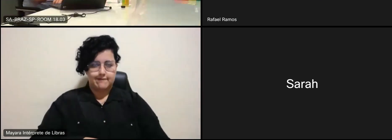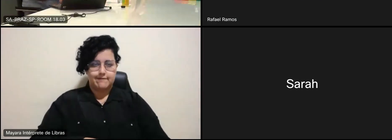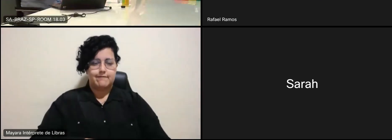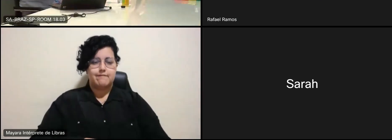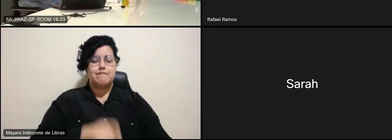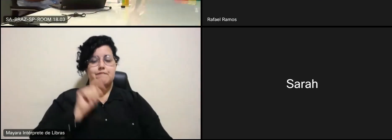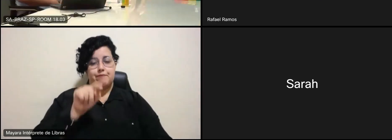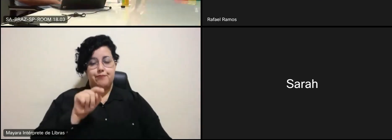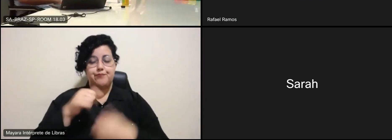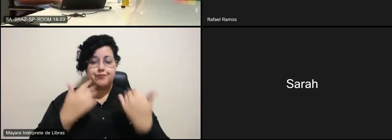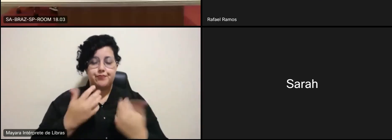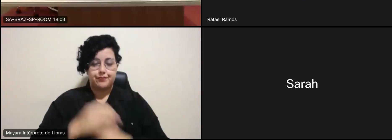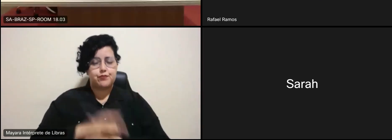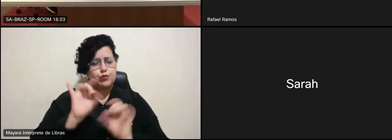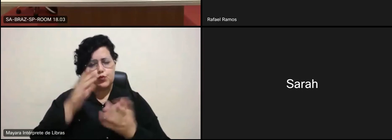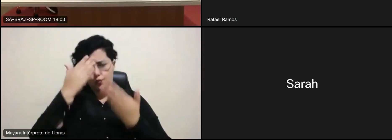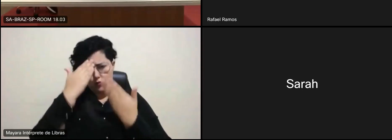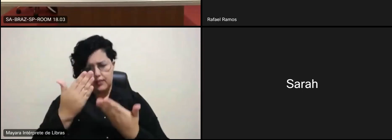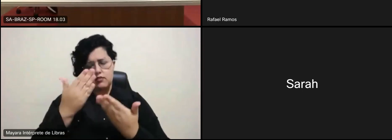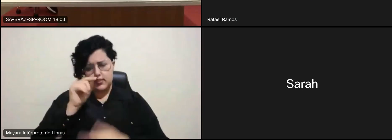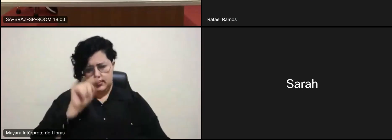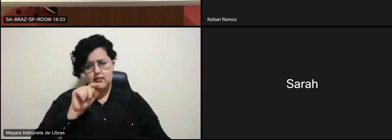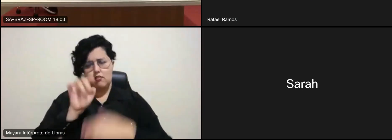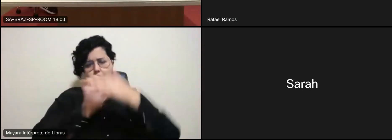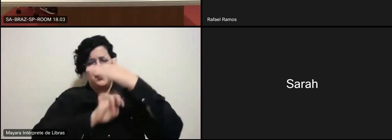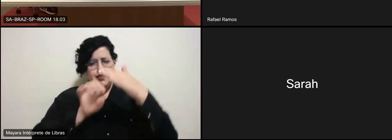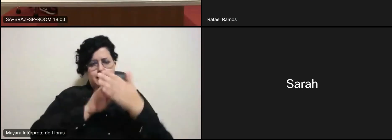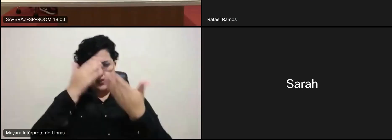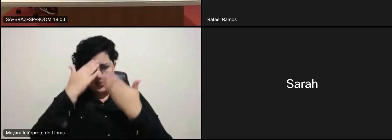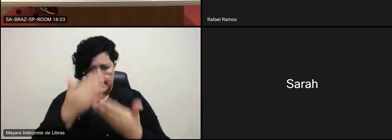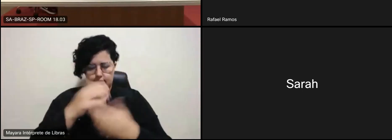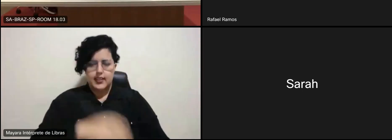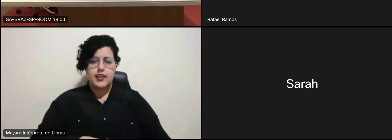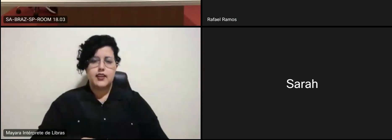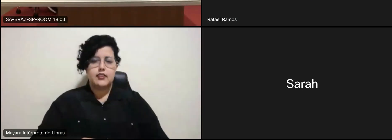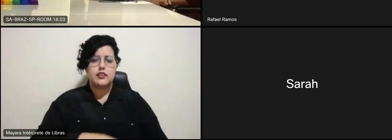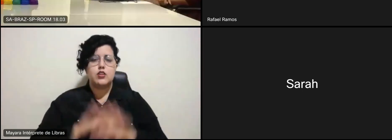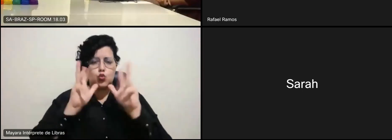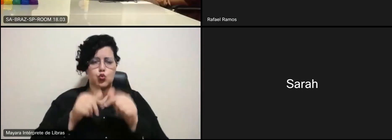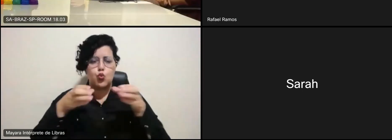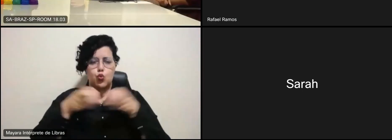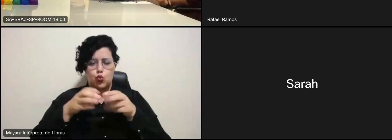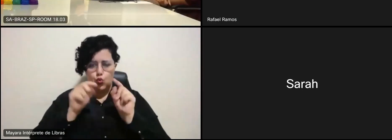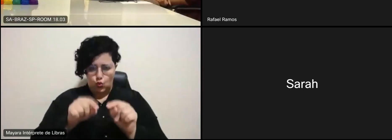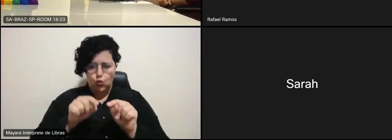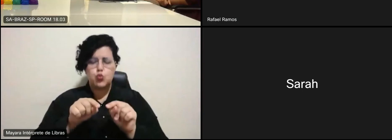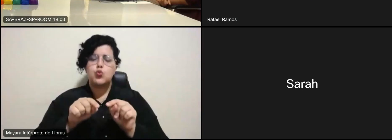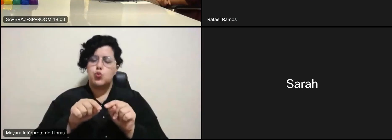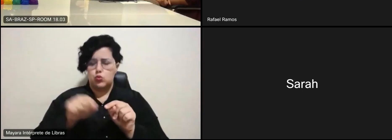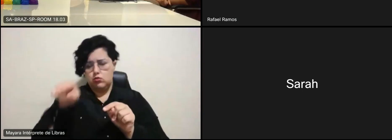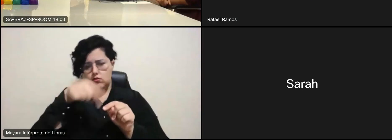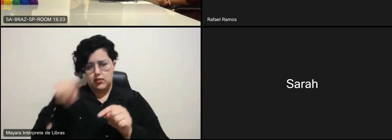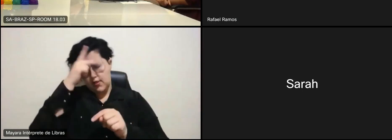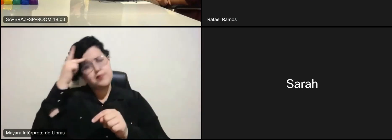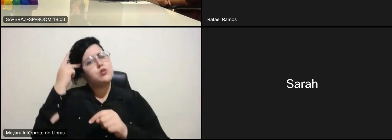vez, eu queria só agradecer mais uma vez a minha empresa, agradecer a toda a gestão também que as concede esse tempo